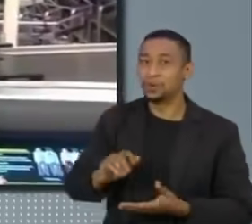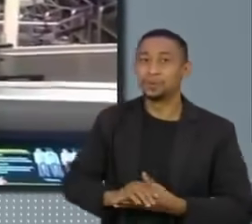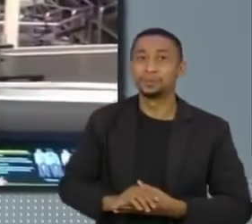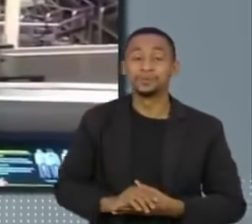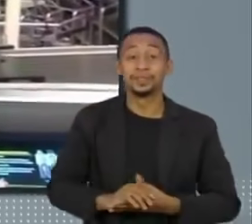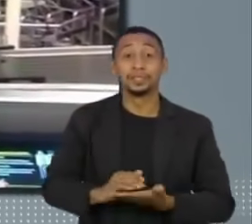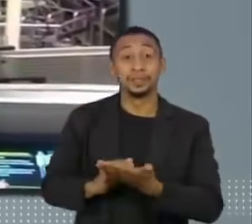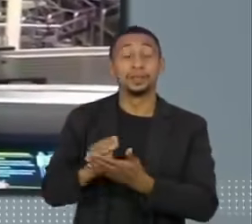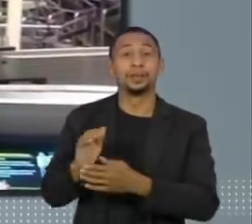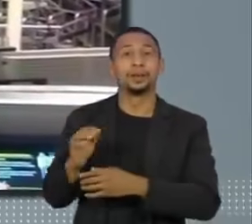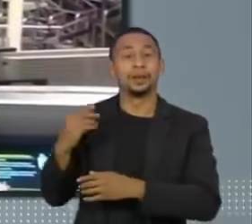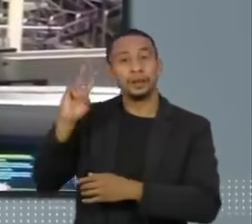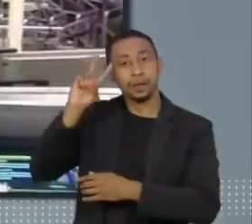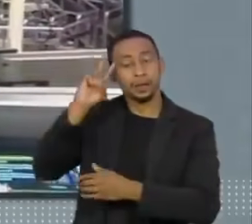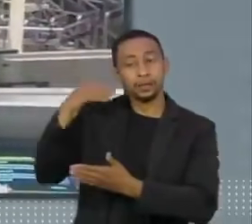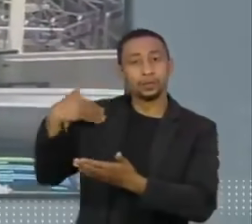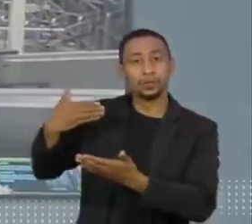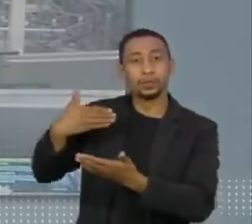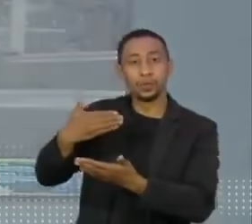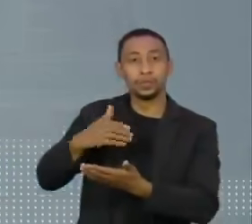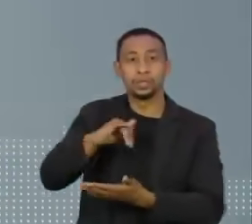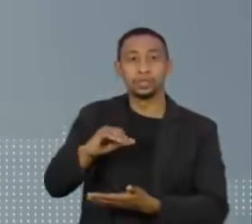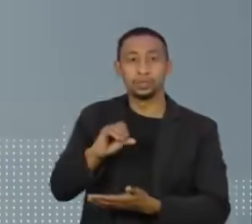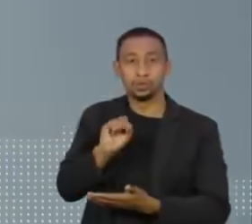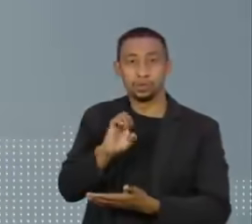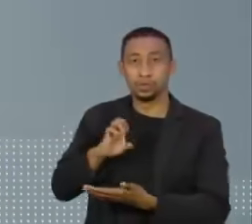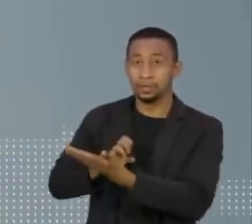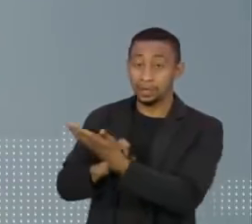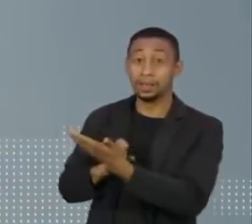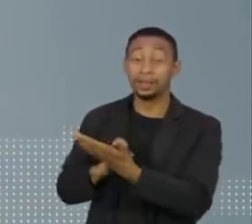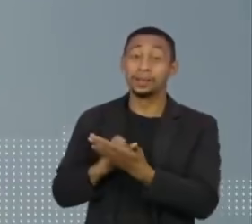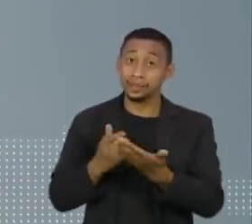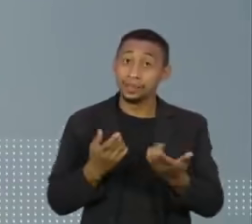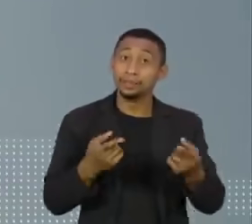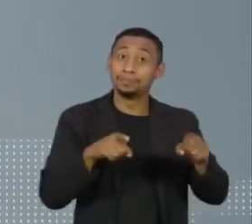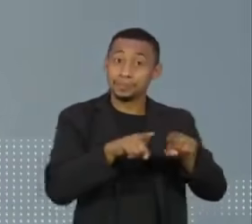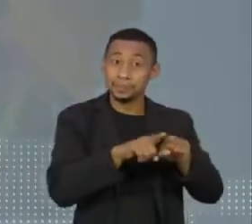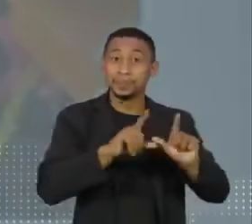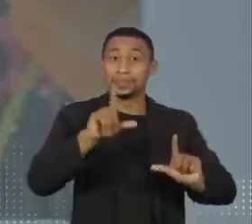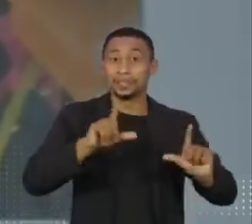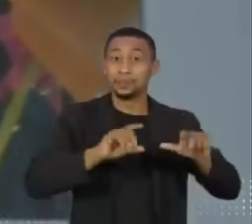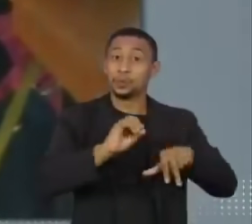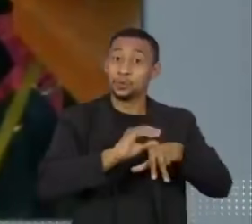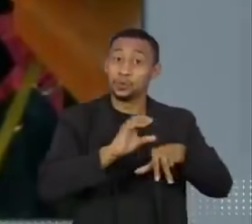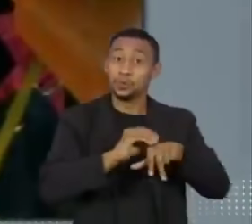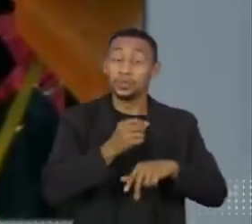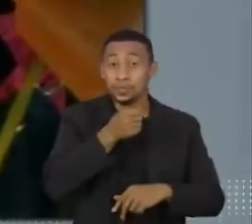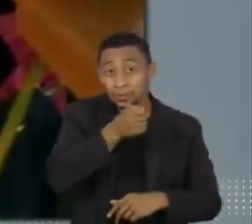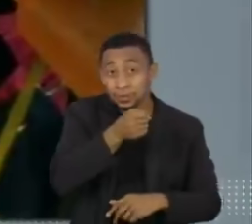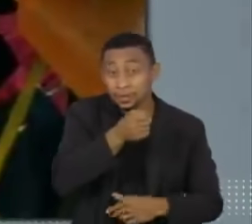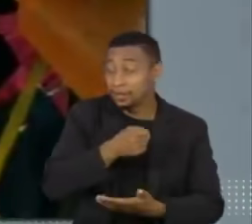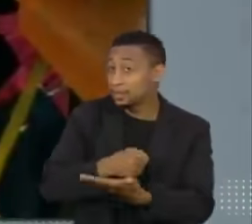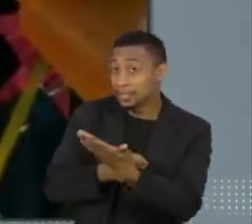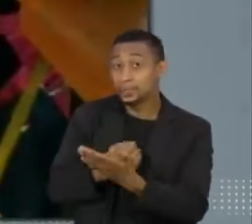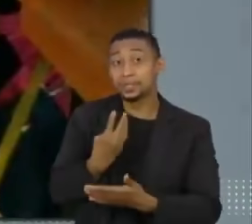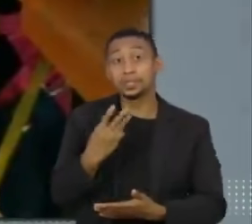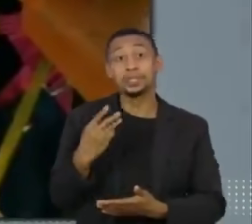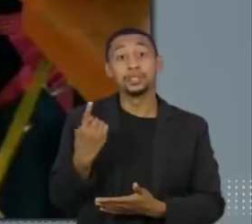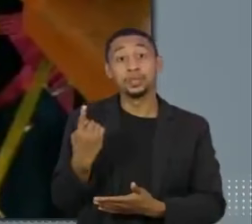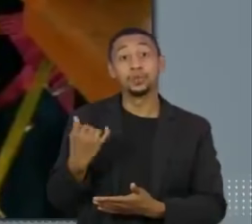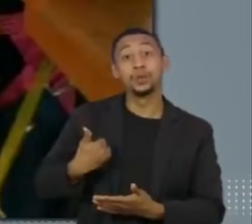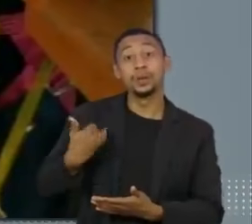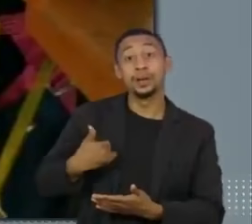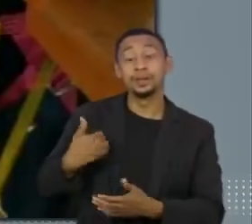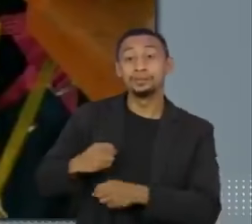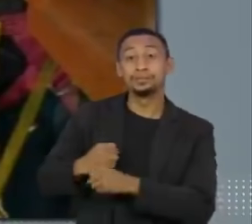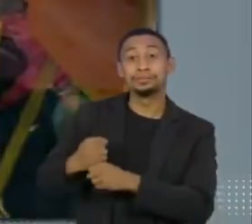do maranhense José Antônio Gomes da Silva é parte da história do jornalismo da TV Cultura. Há 31 anos, Gomes, como era